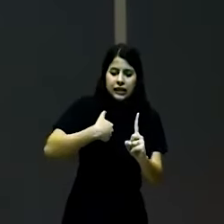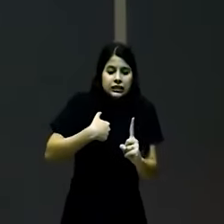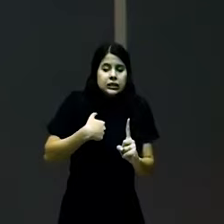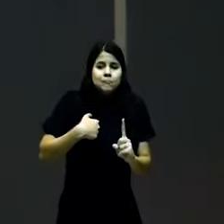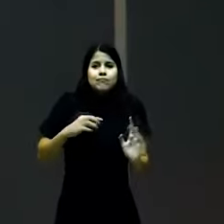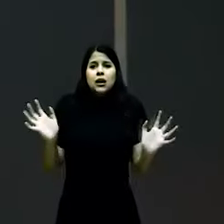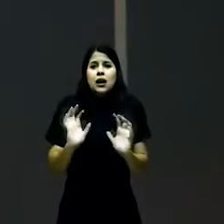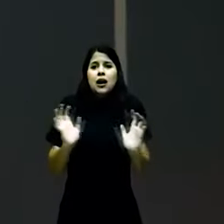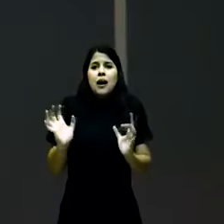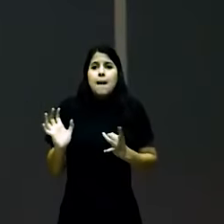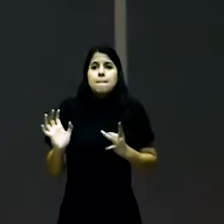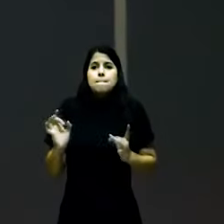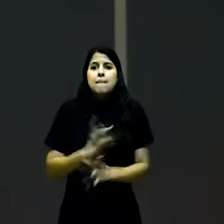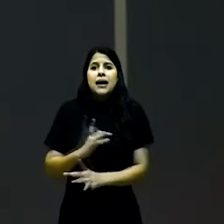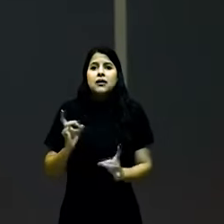fez?